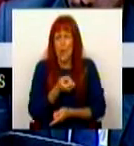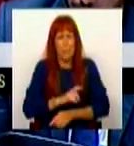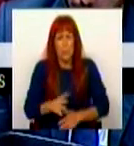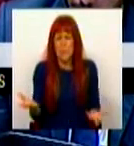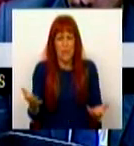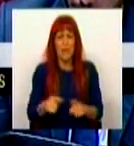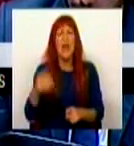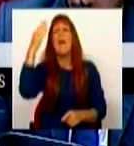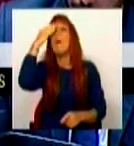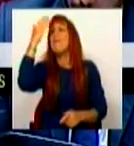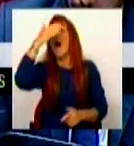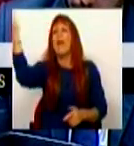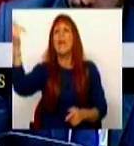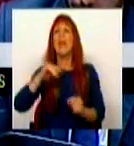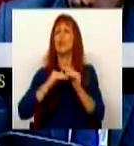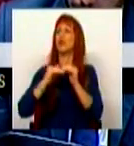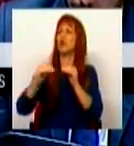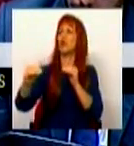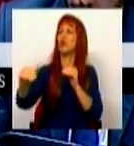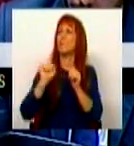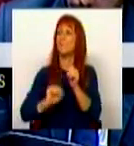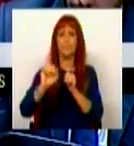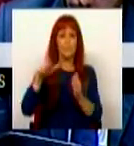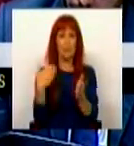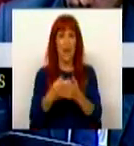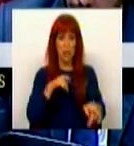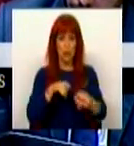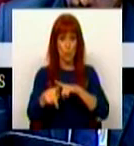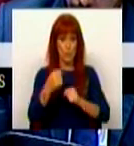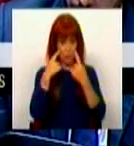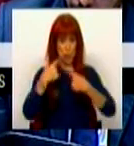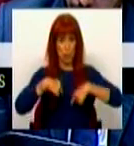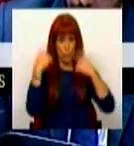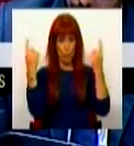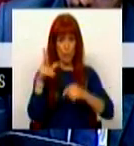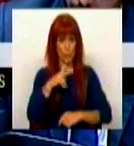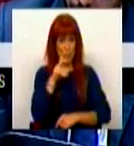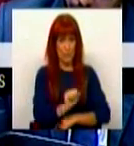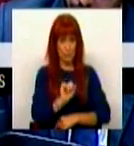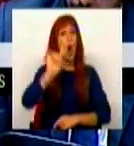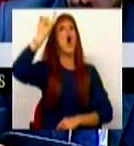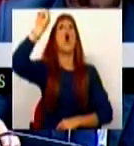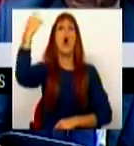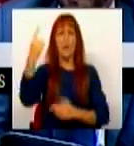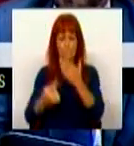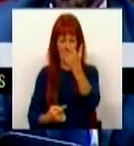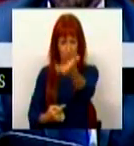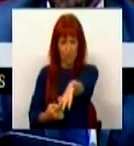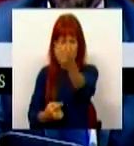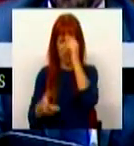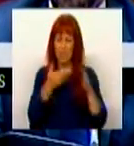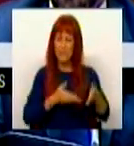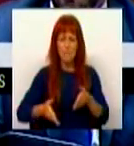Não é possível projetar uma sustentabilidade para as políticas públicas portuguesas se não tivermos